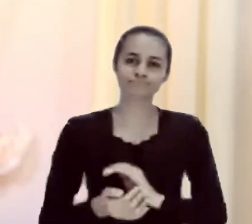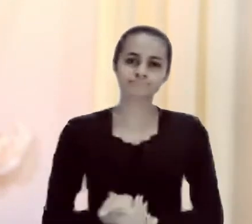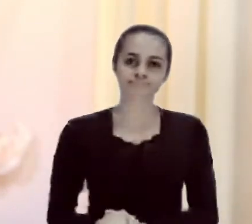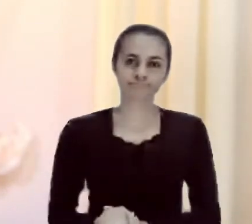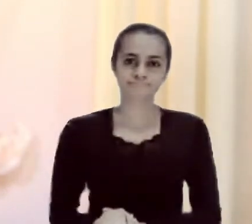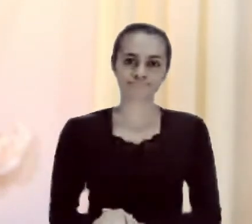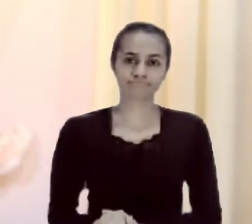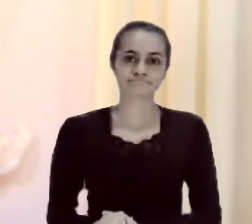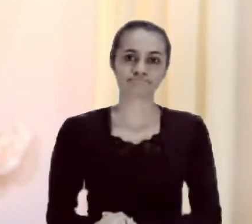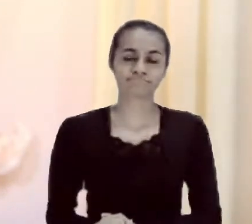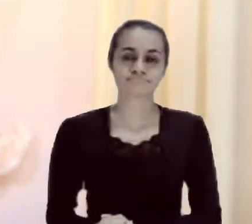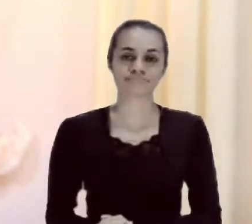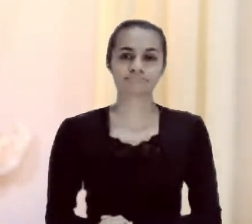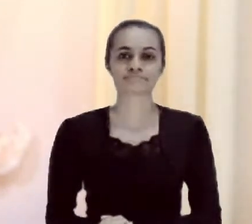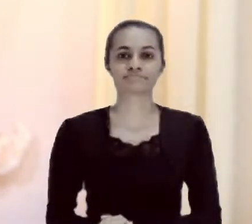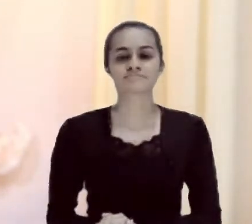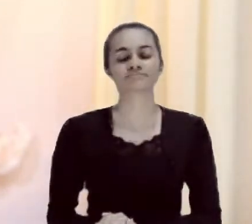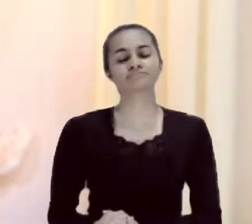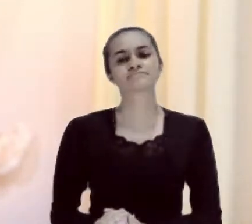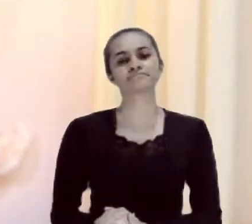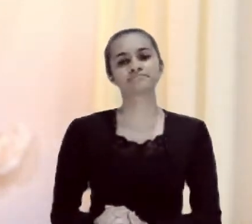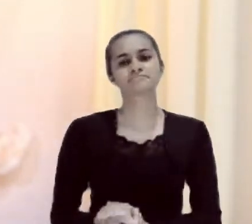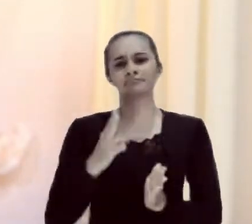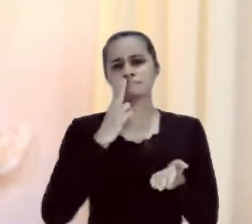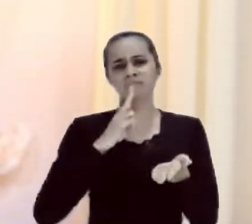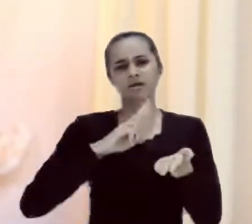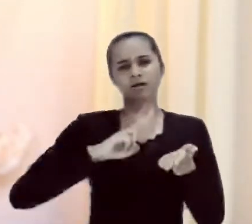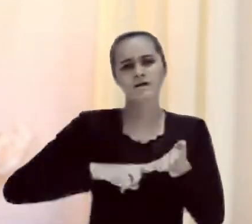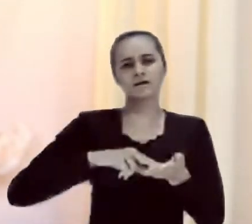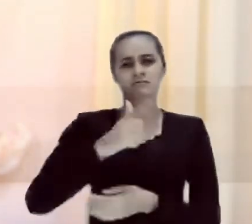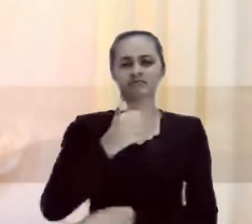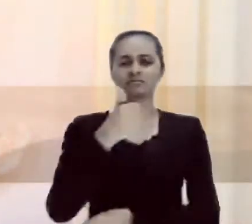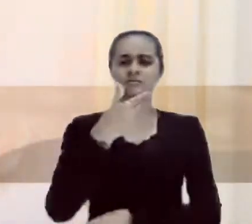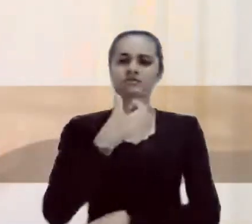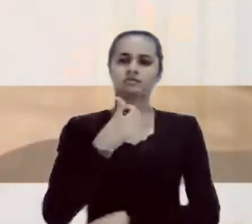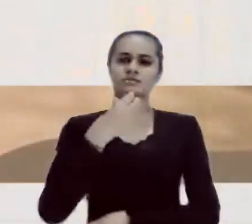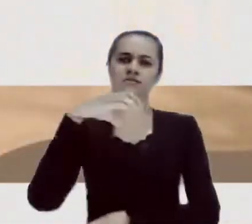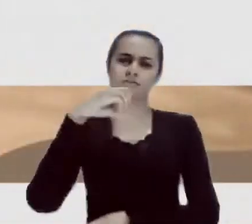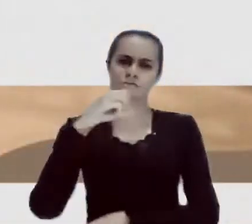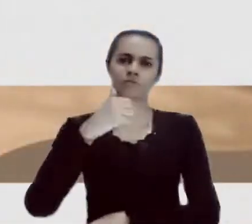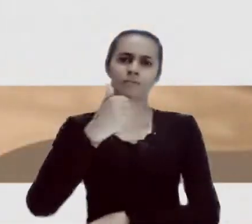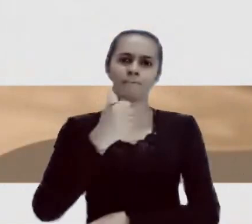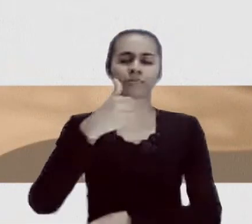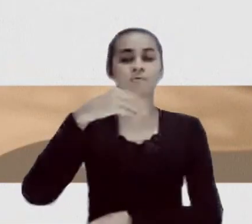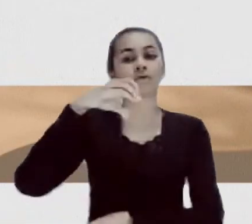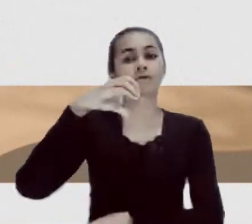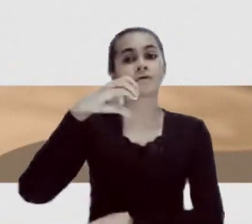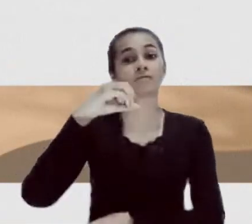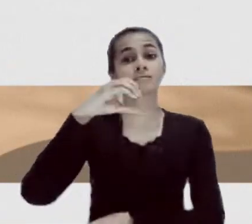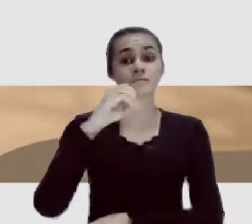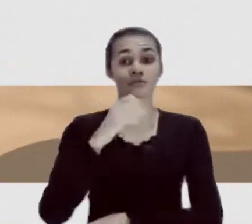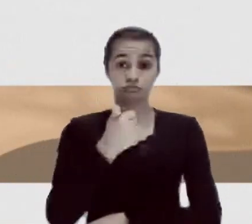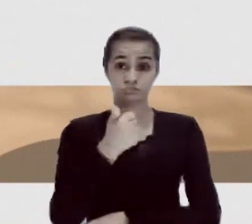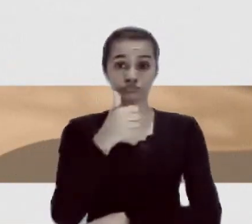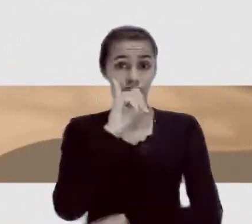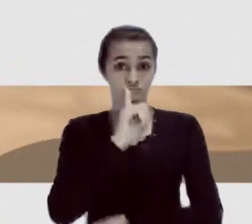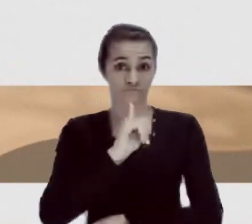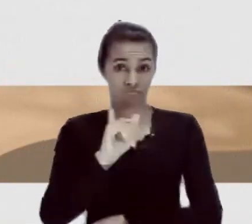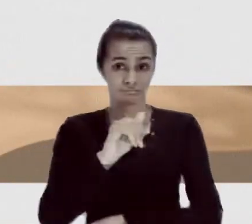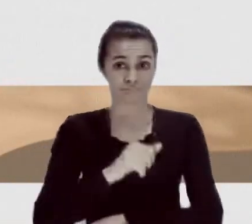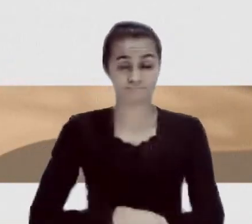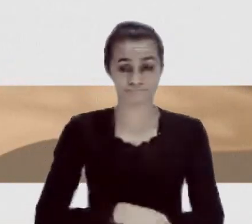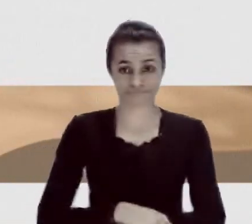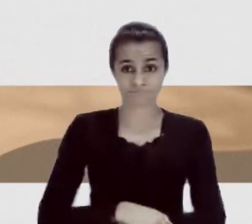Carta 169 de 1901 diz assim: É dever de cada igreja fazer